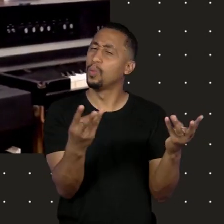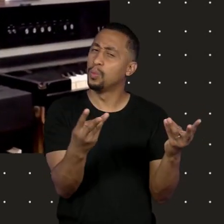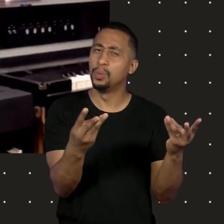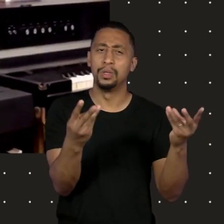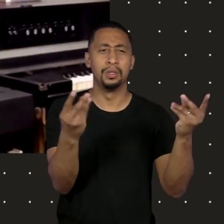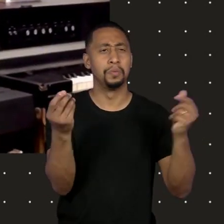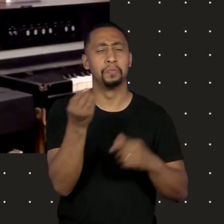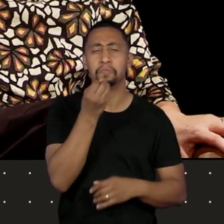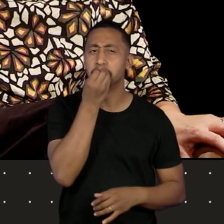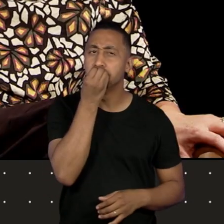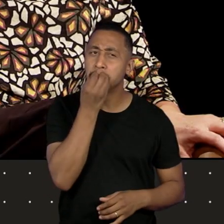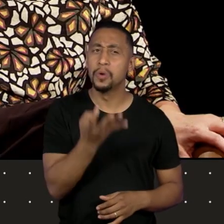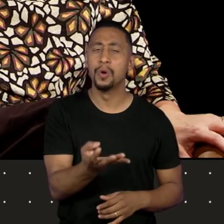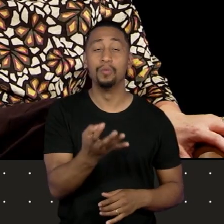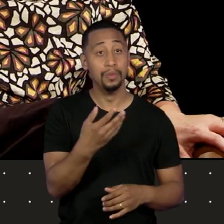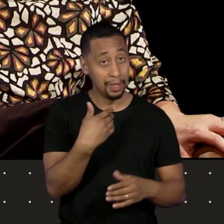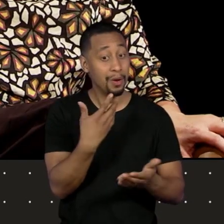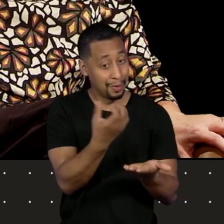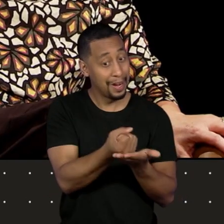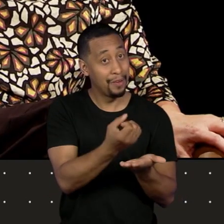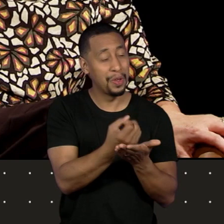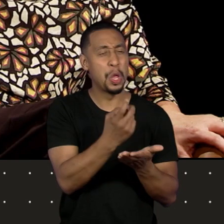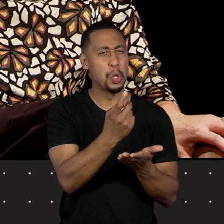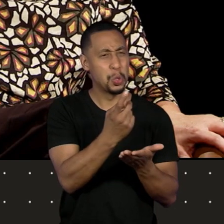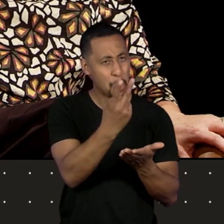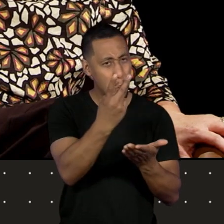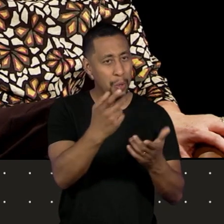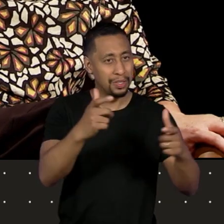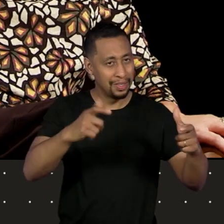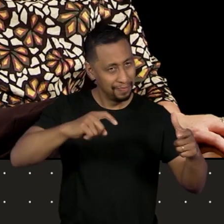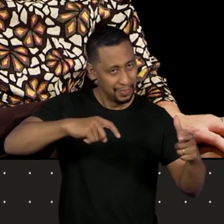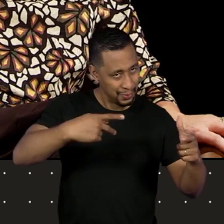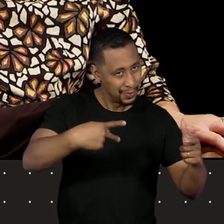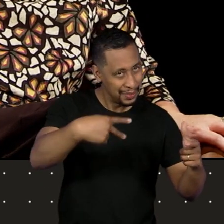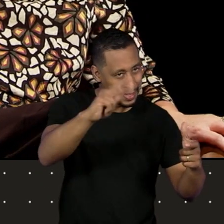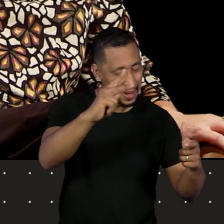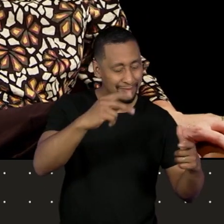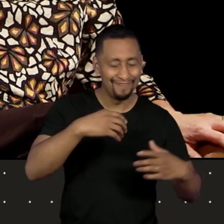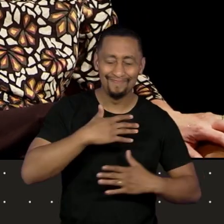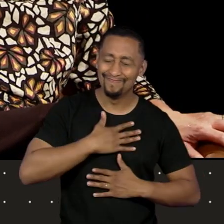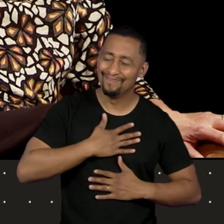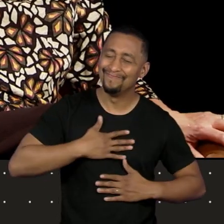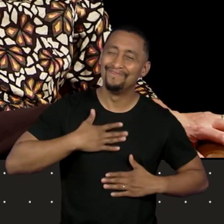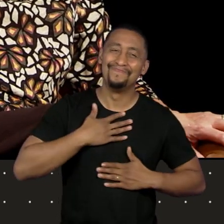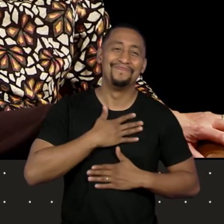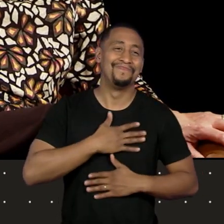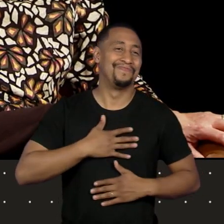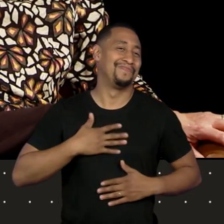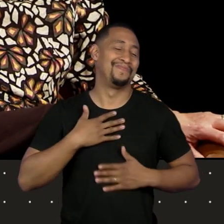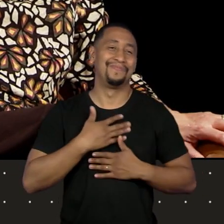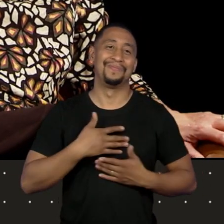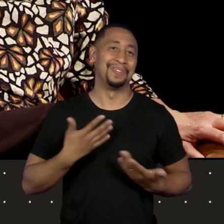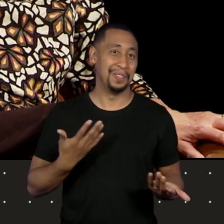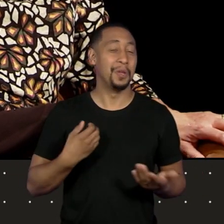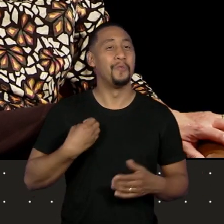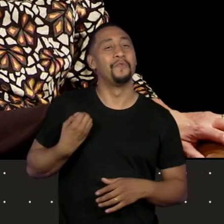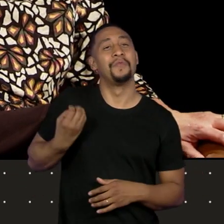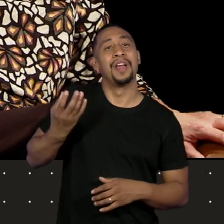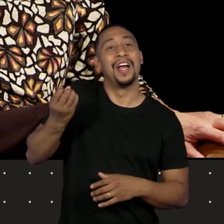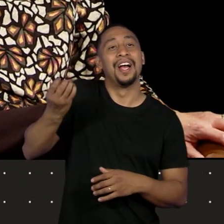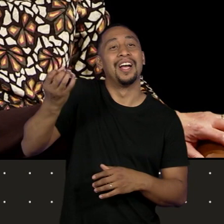de seus discos, com muita felicidade, entendeu? Viajei com ela por Portugal